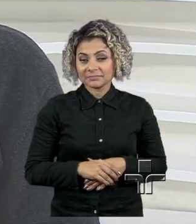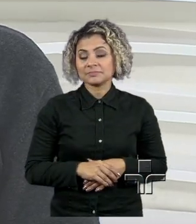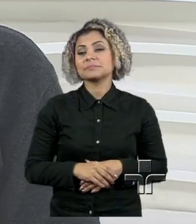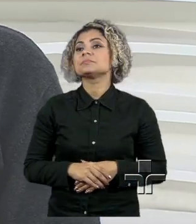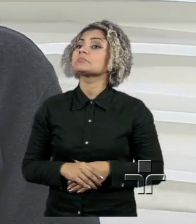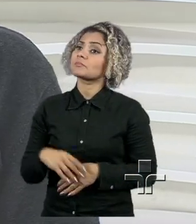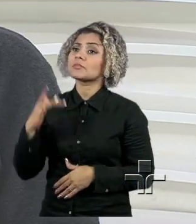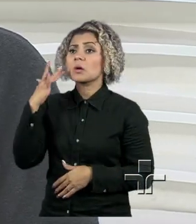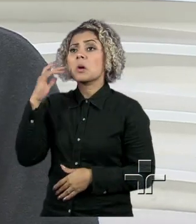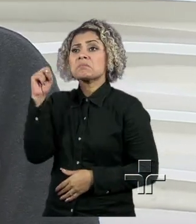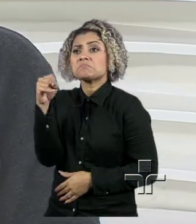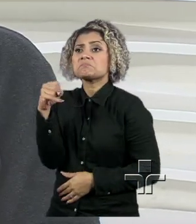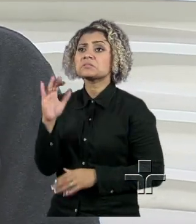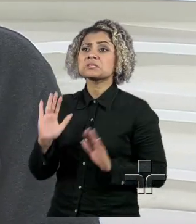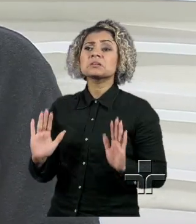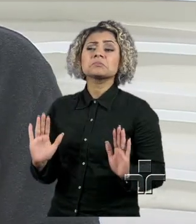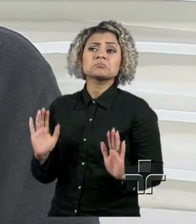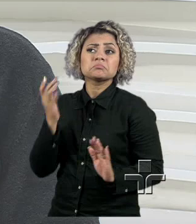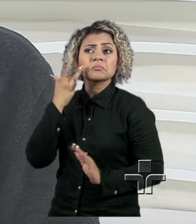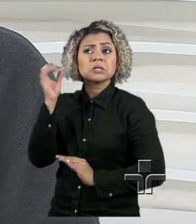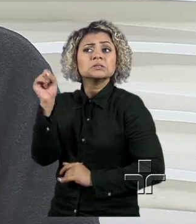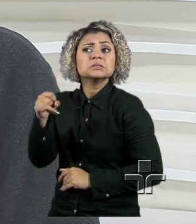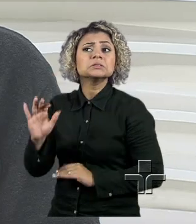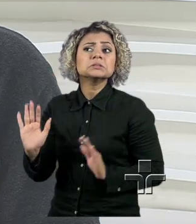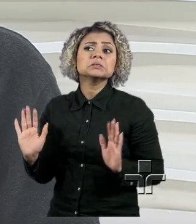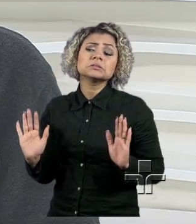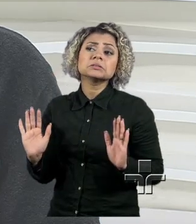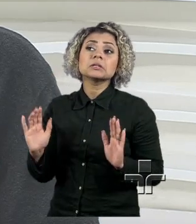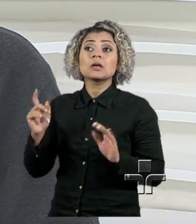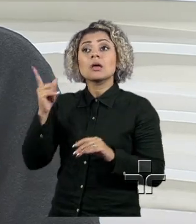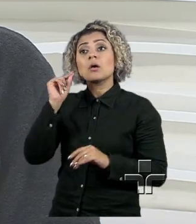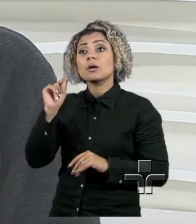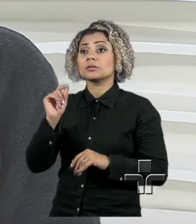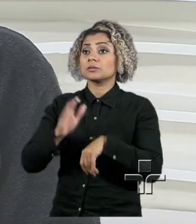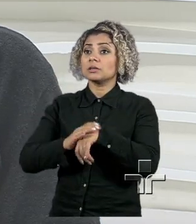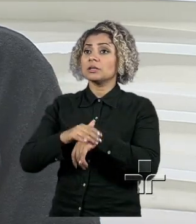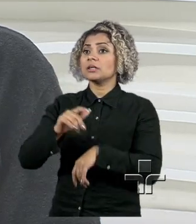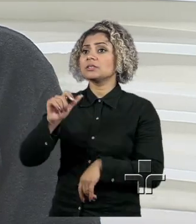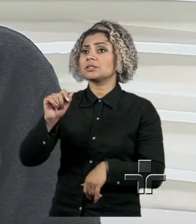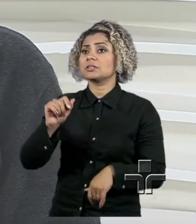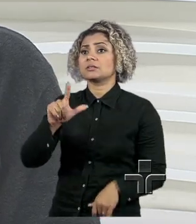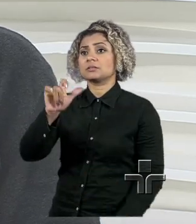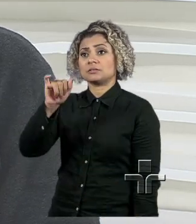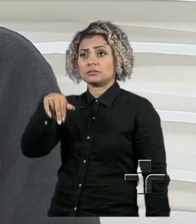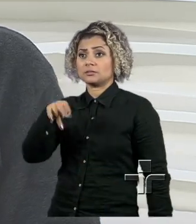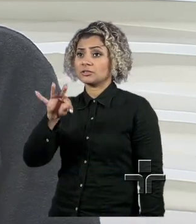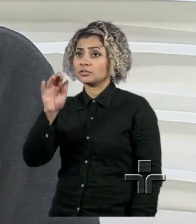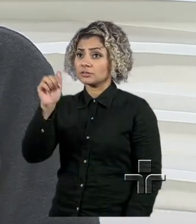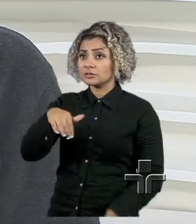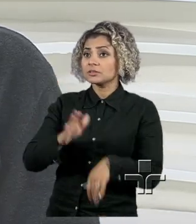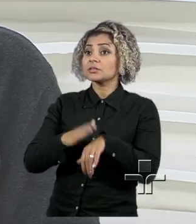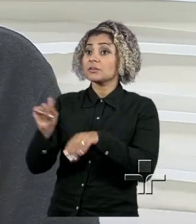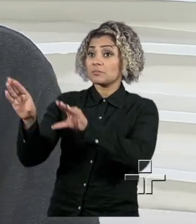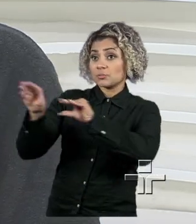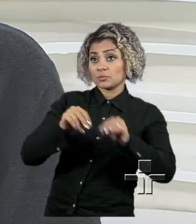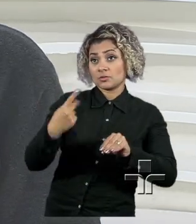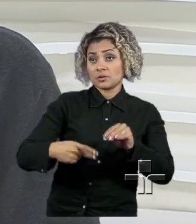Eu acho que sim. Eu acho que a Lindt veio para o Brasil porque ela viu um mercado